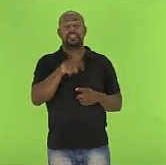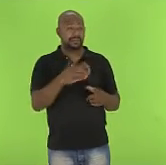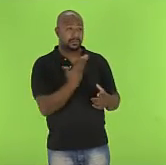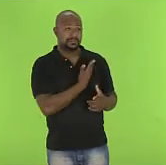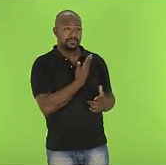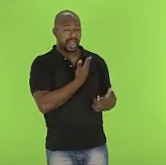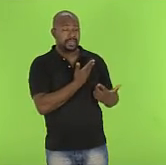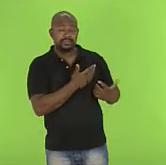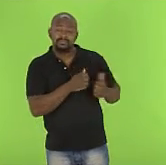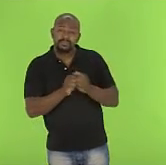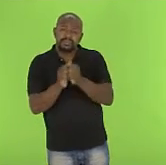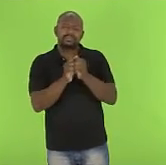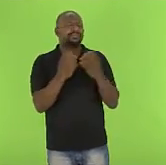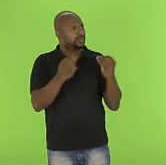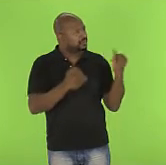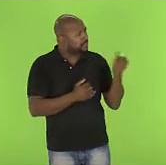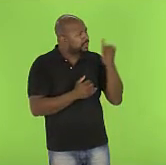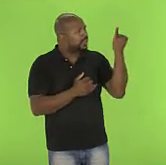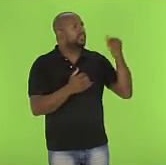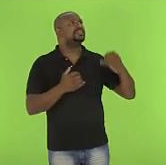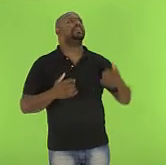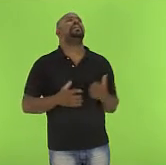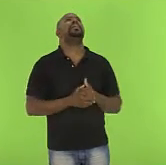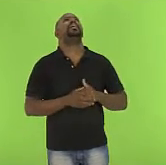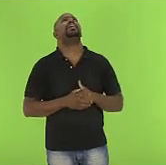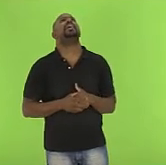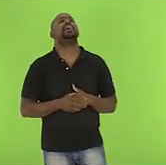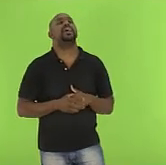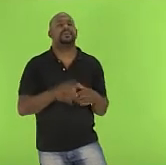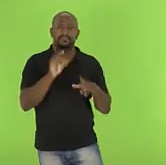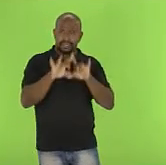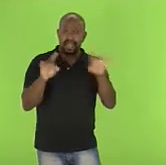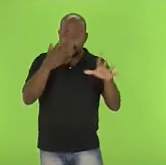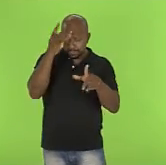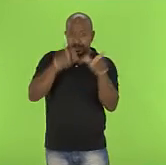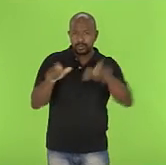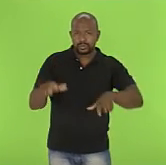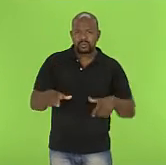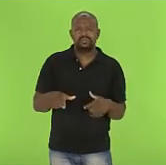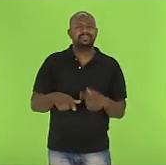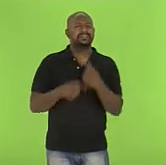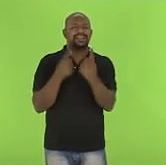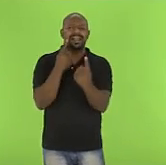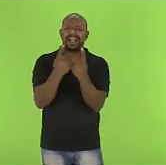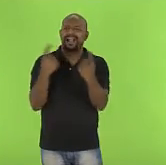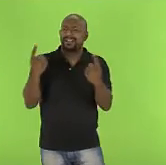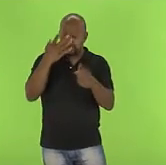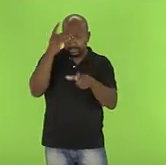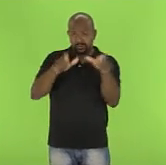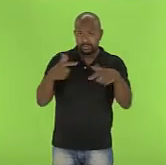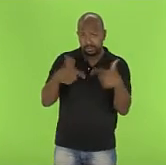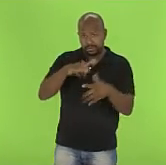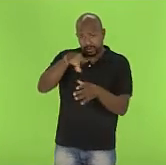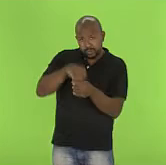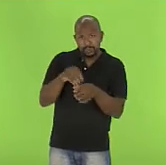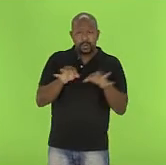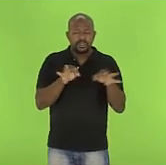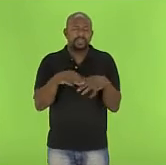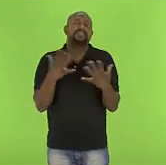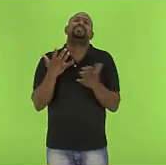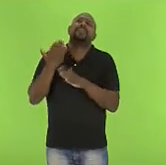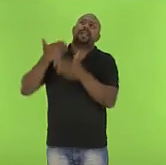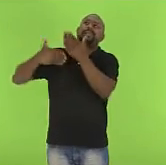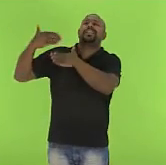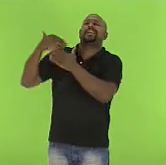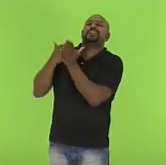finalização, parceiros. Foi muito importante cada pessoa, né? Cada pessoa que trabalhou nesse projeto,